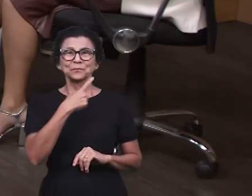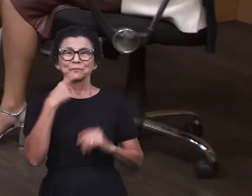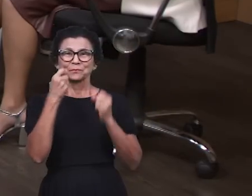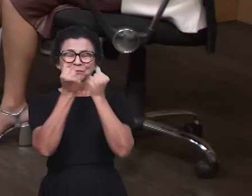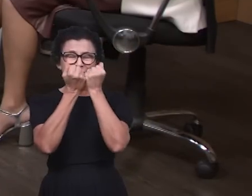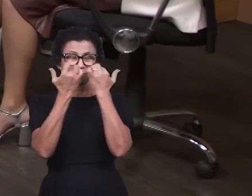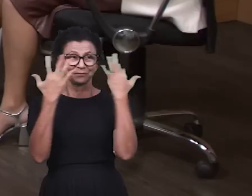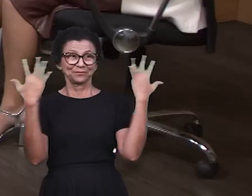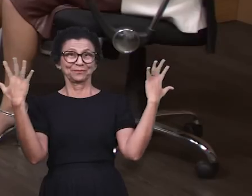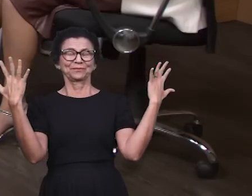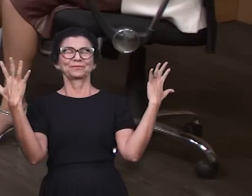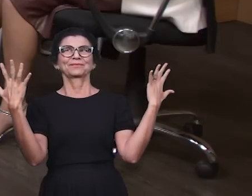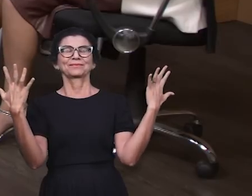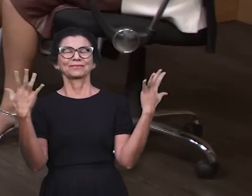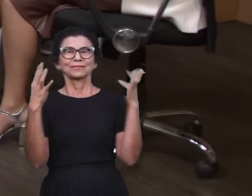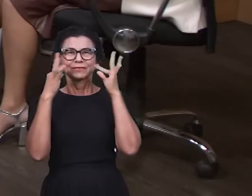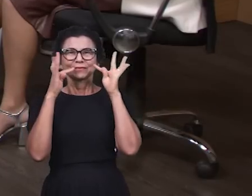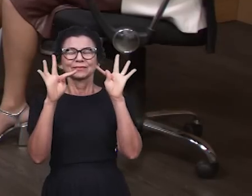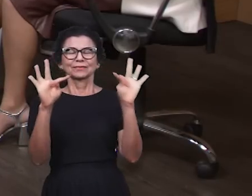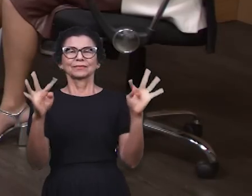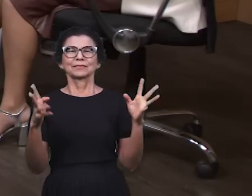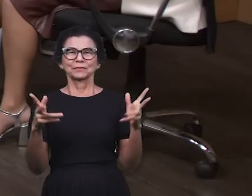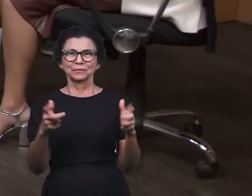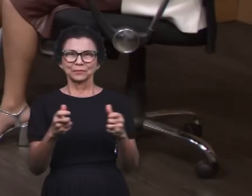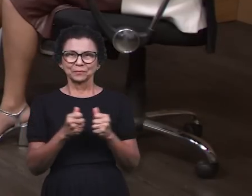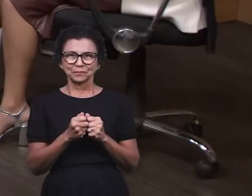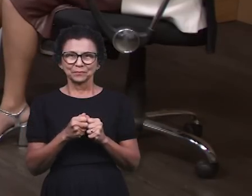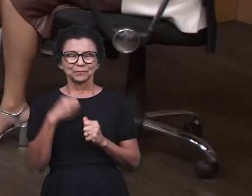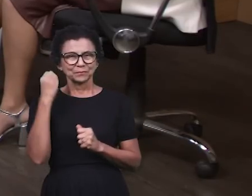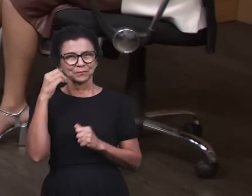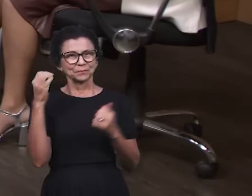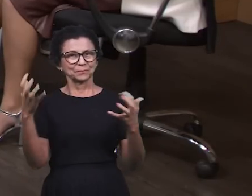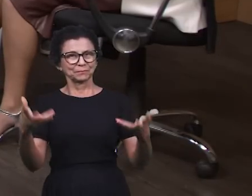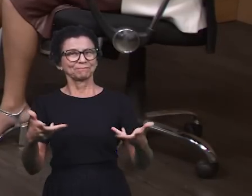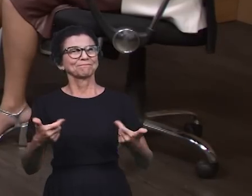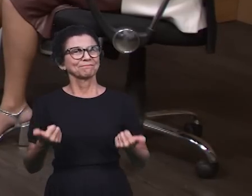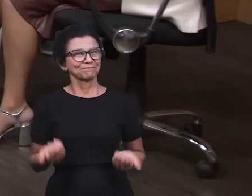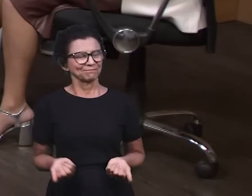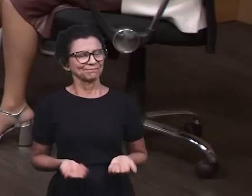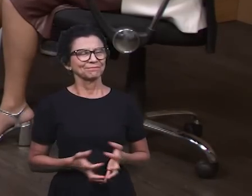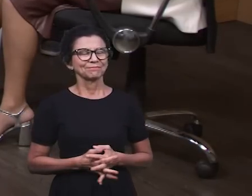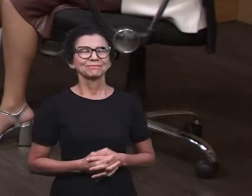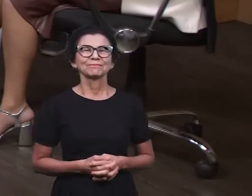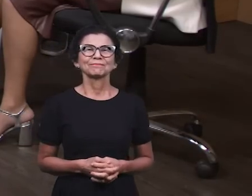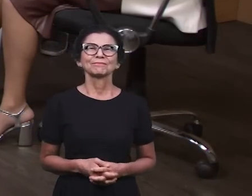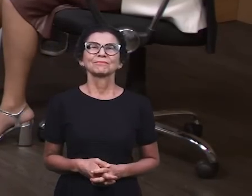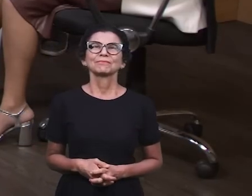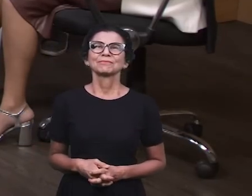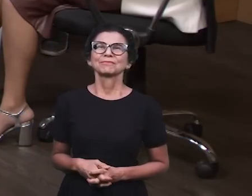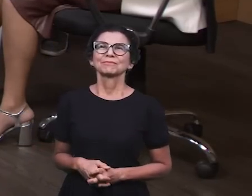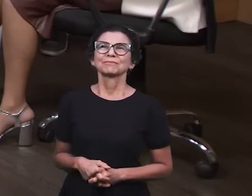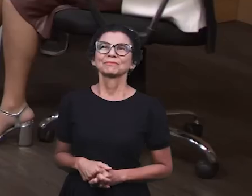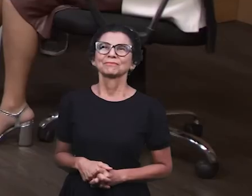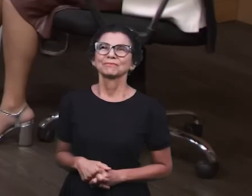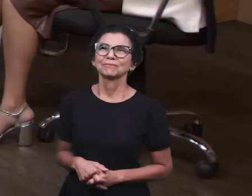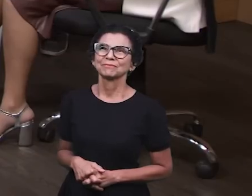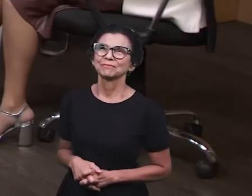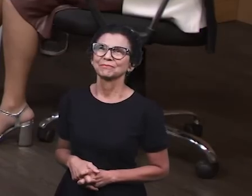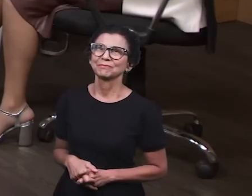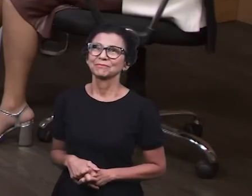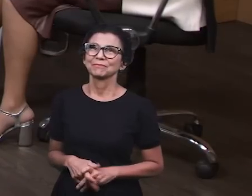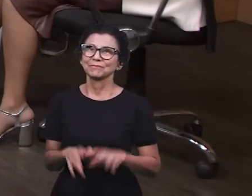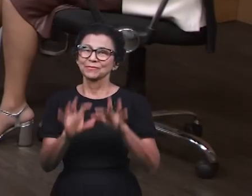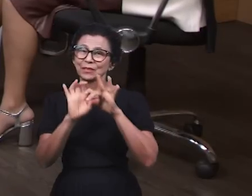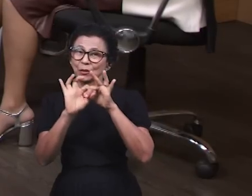rosto brilhe, né? É um testemunho maravilhoso, é uma experiência maravilhosa. Verdade. Isso aí é Nos ajuda a manter a